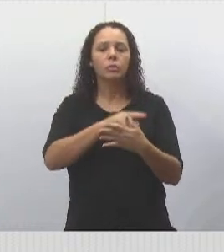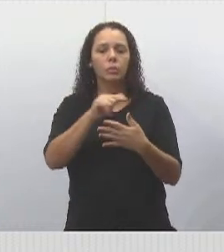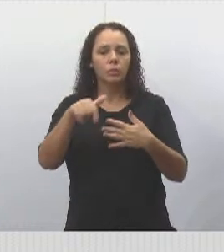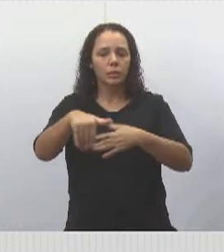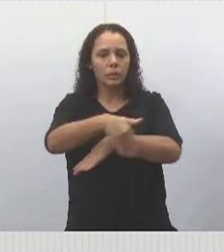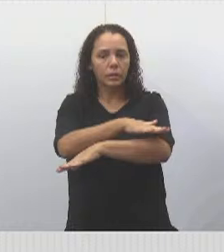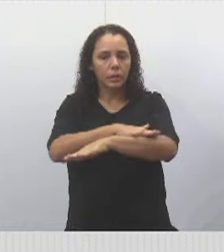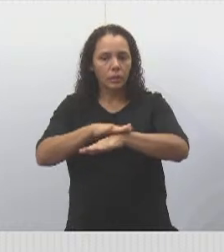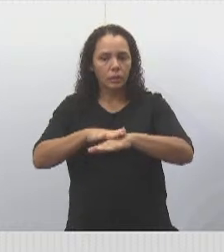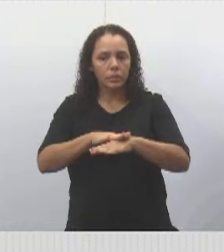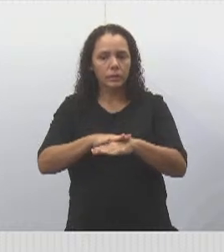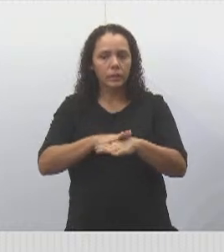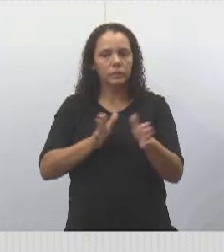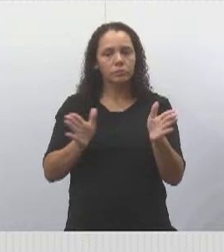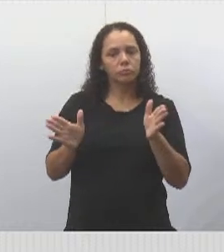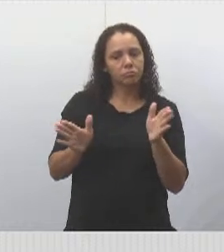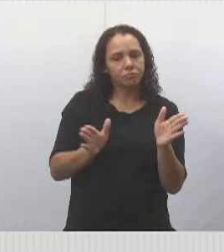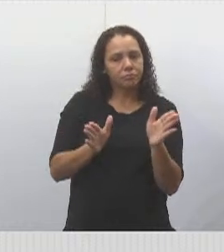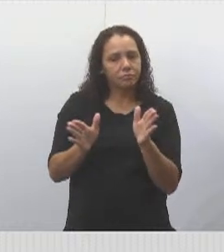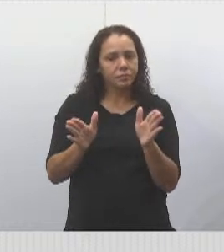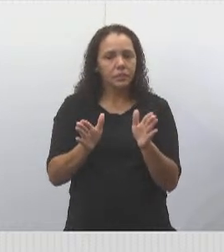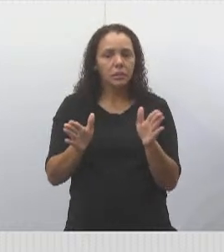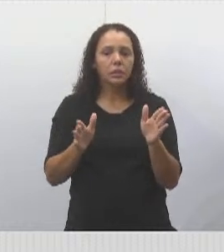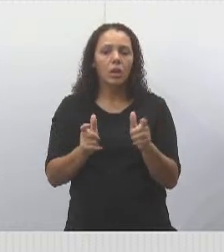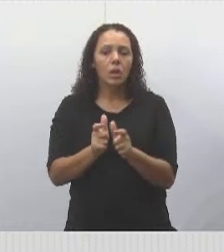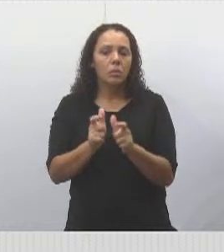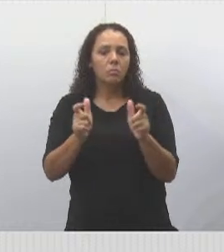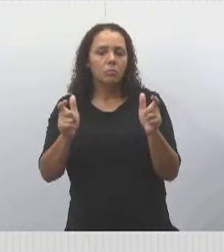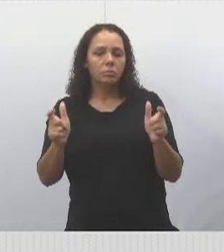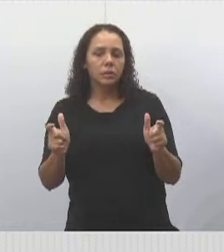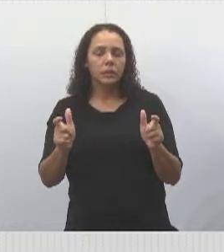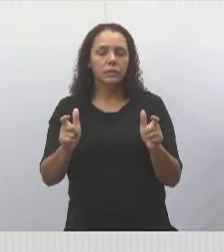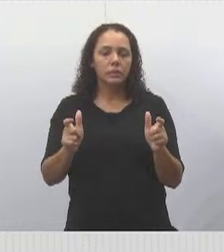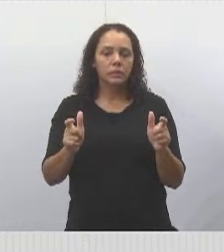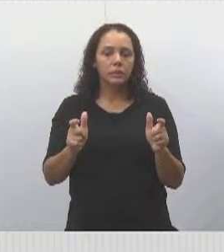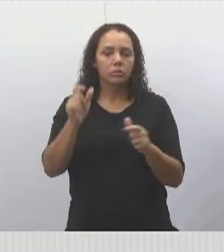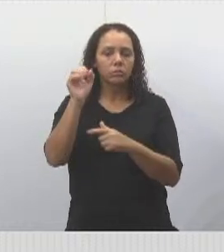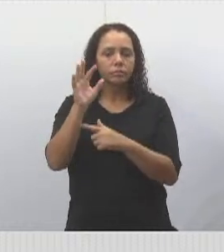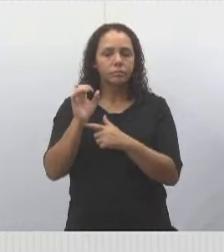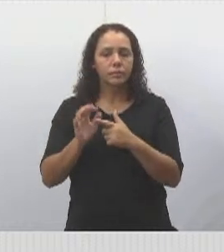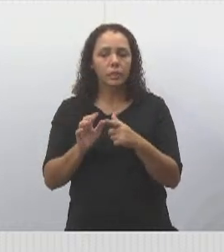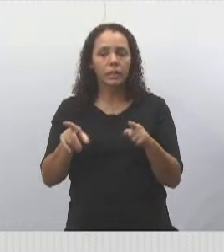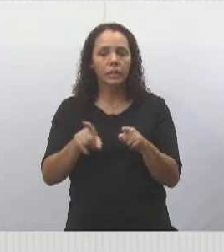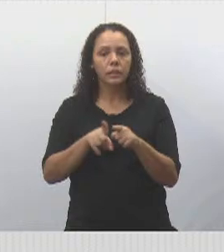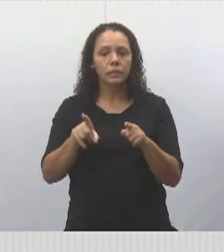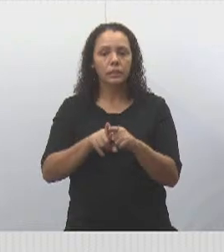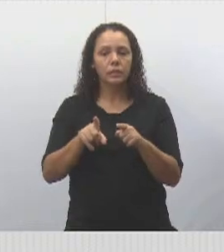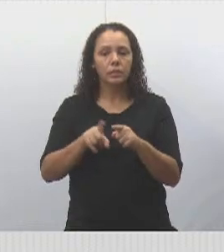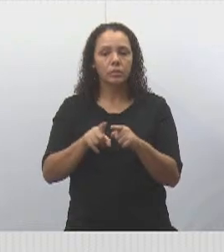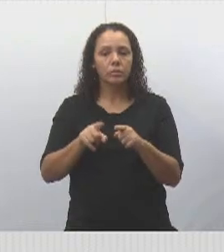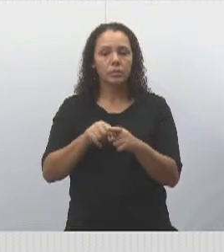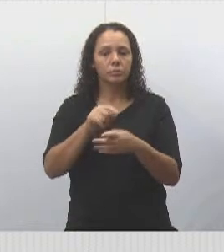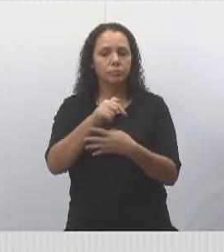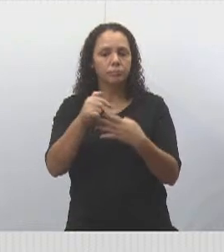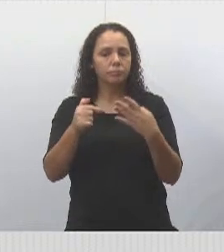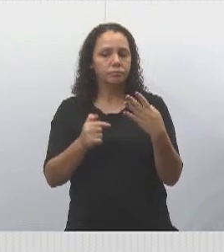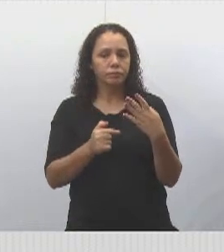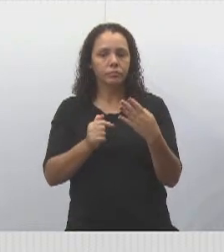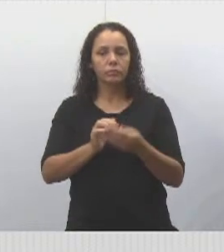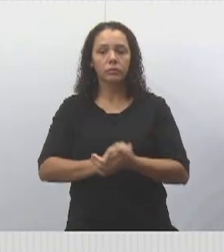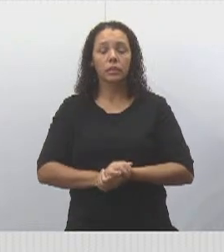de calçadas acessíveis, ampliação e modernização do parque semafórico e o plano de recuperação viária do centro. Pode